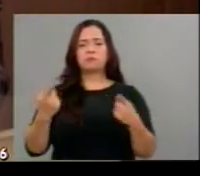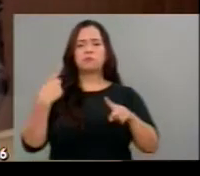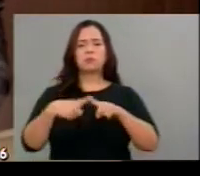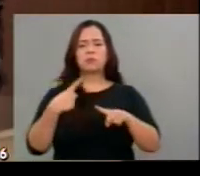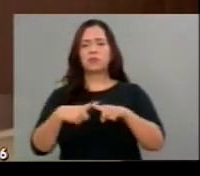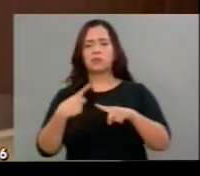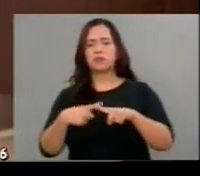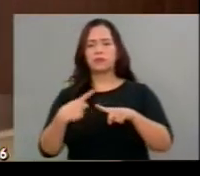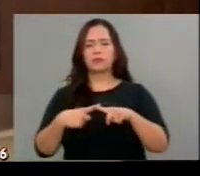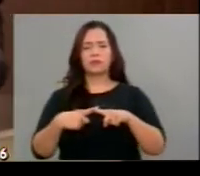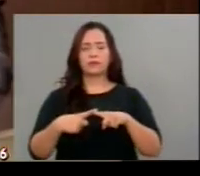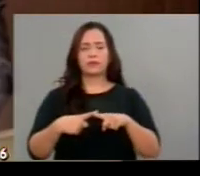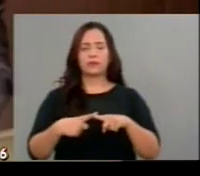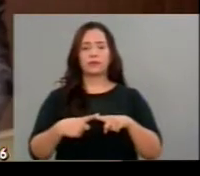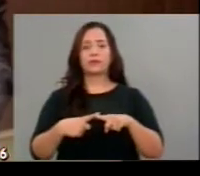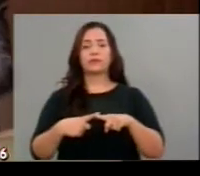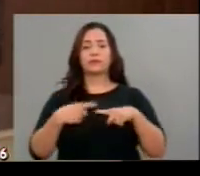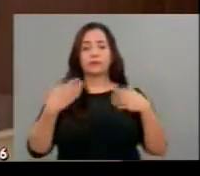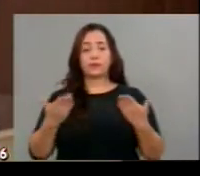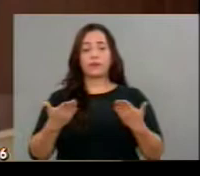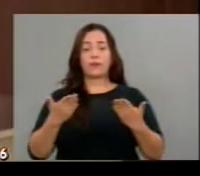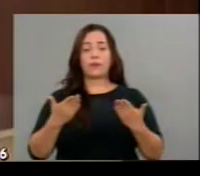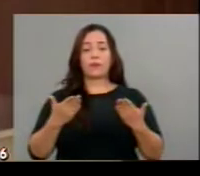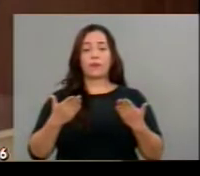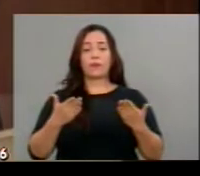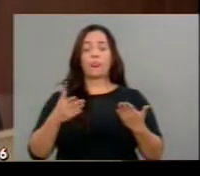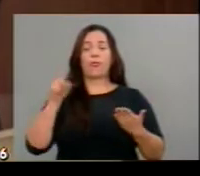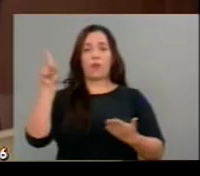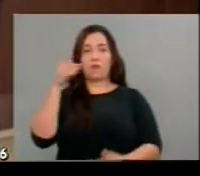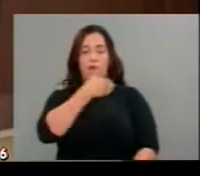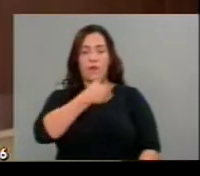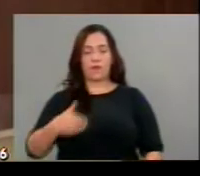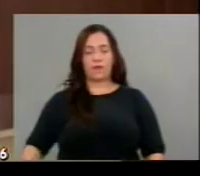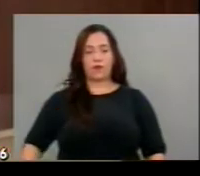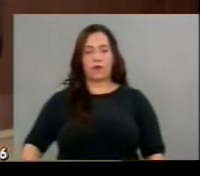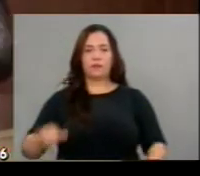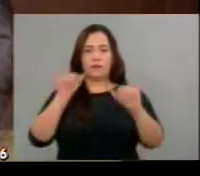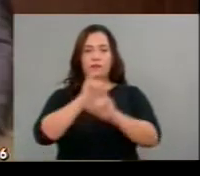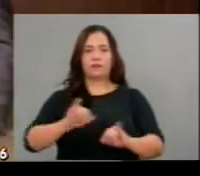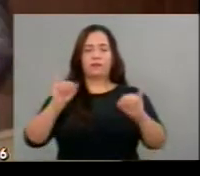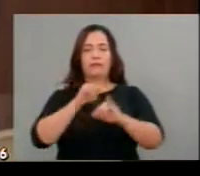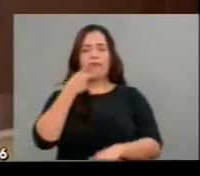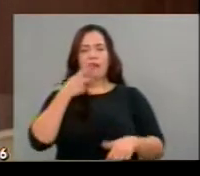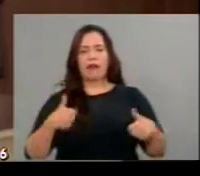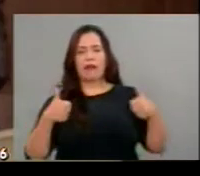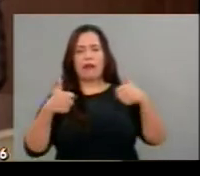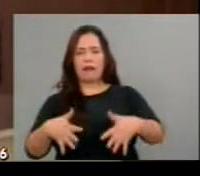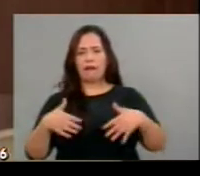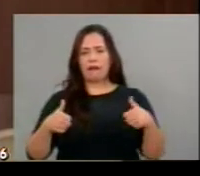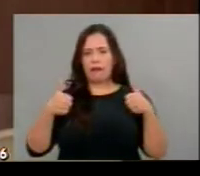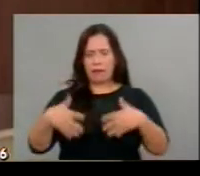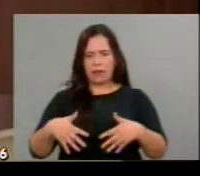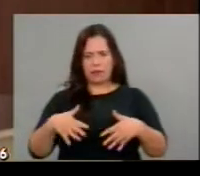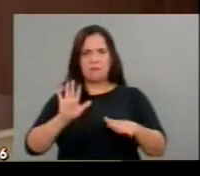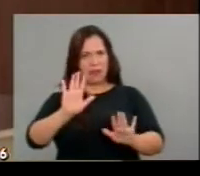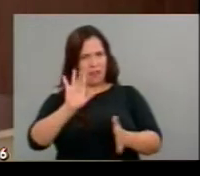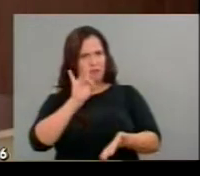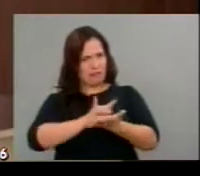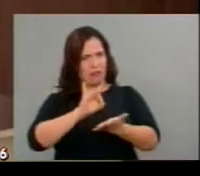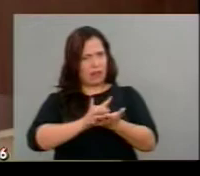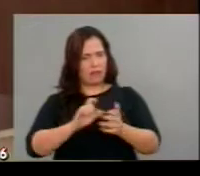isso? Porque, entre outras coisas, o governo argumenta que gasta muito. Mas será que gasta muito?